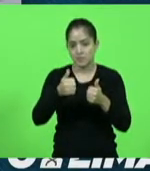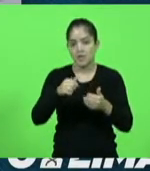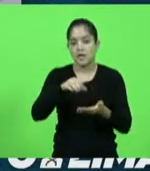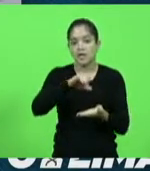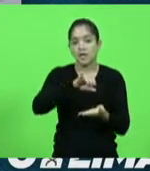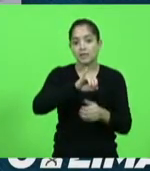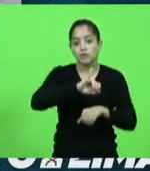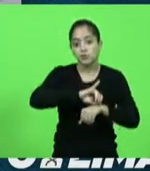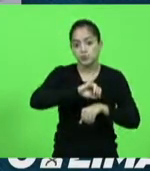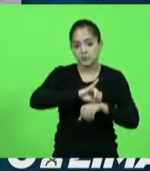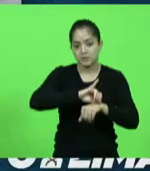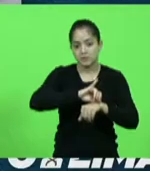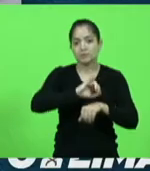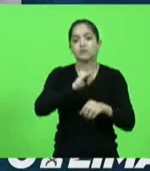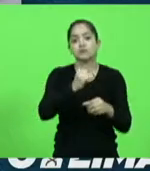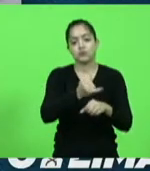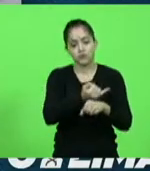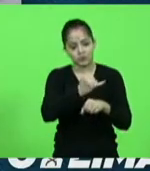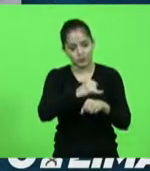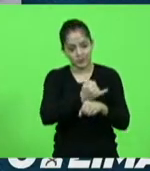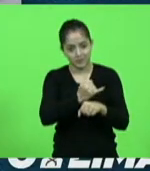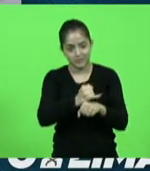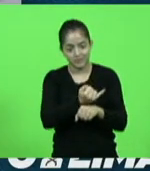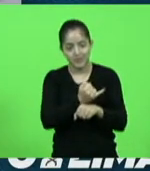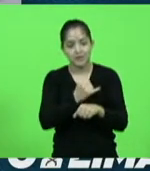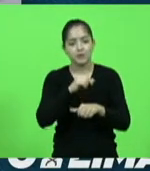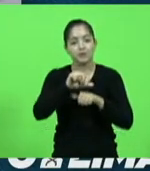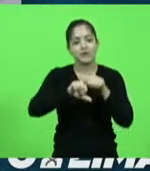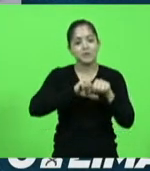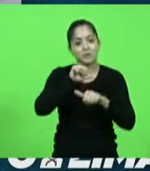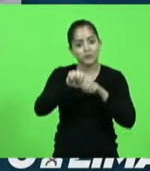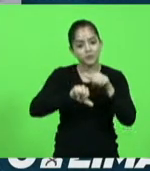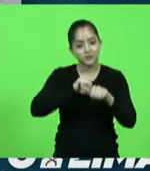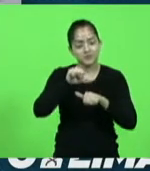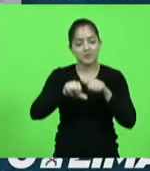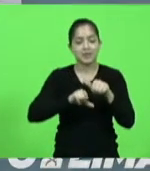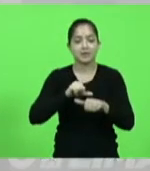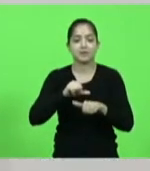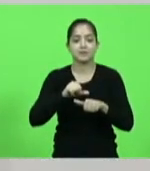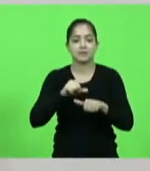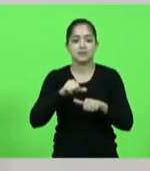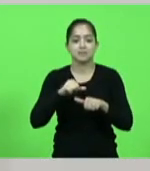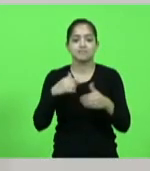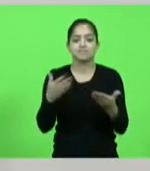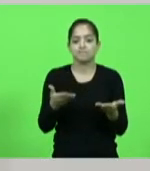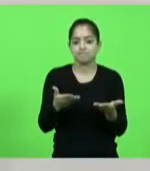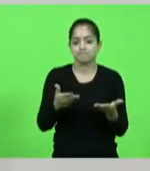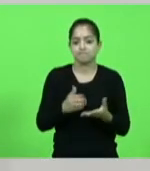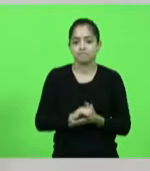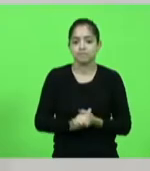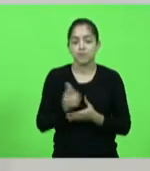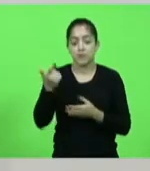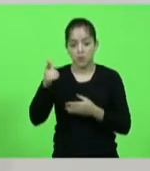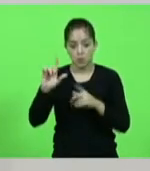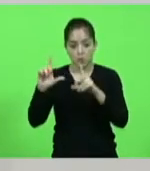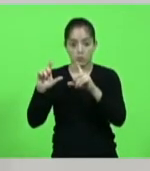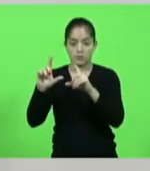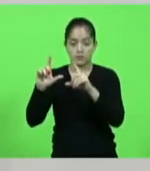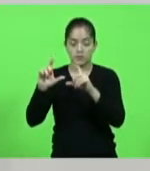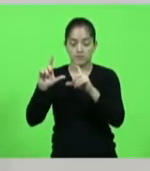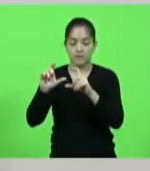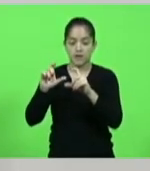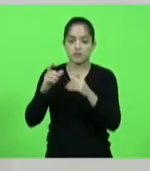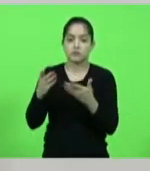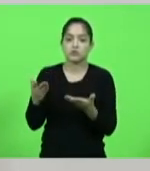eu tenho certeza que vai mudar o histórico que Joinville vem vivendo atualmente ali. Próxima imagem, essa é uma